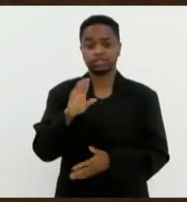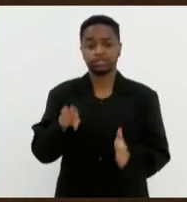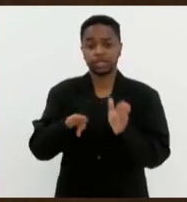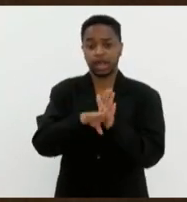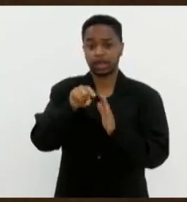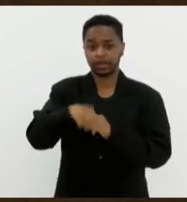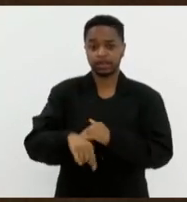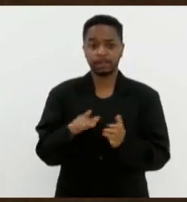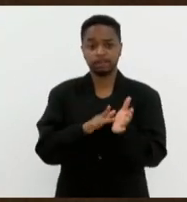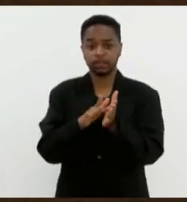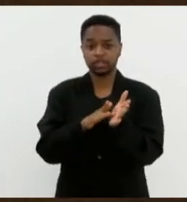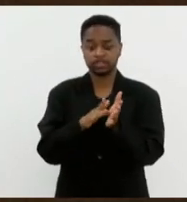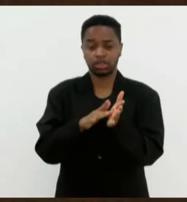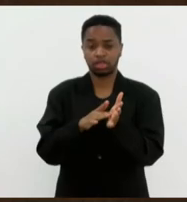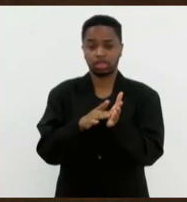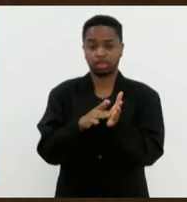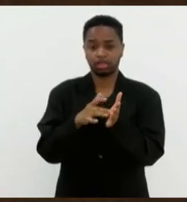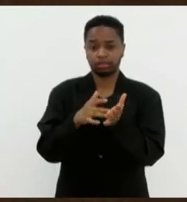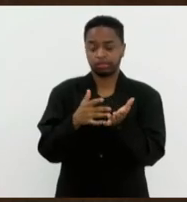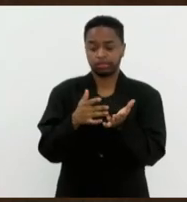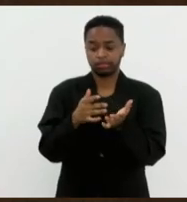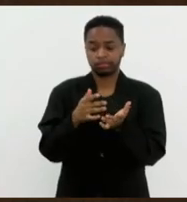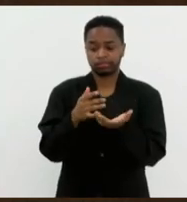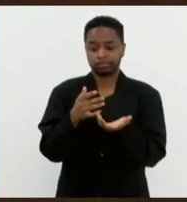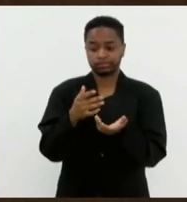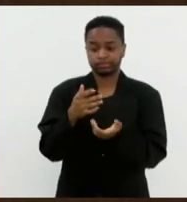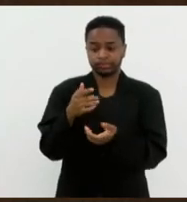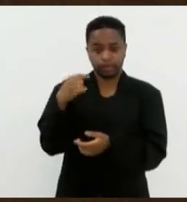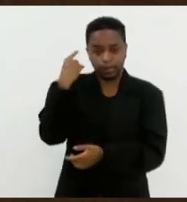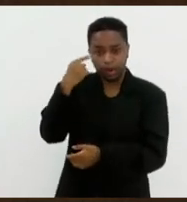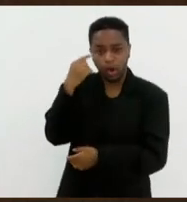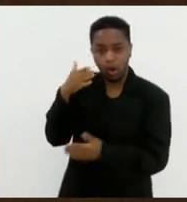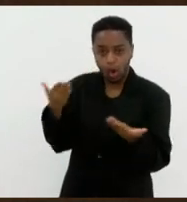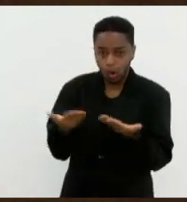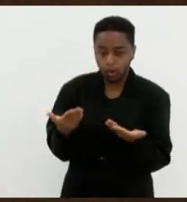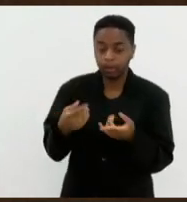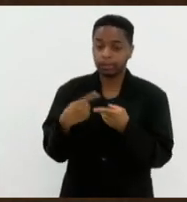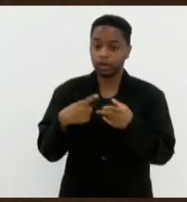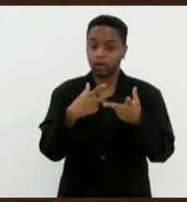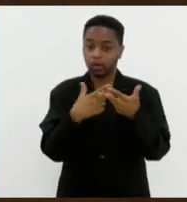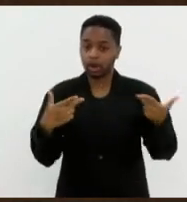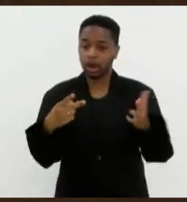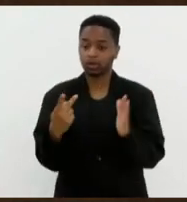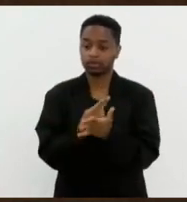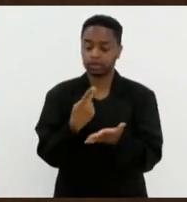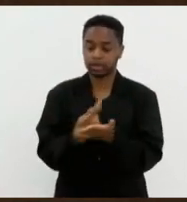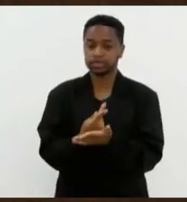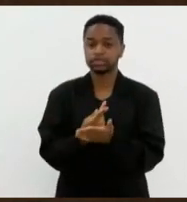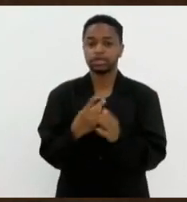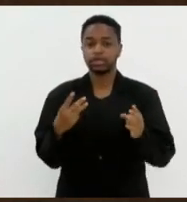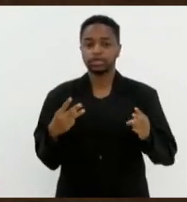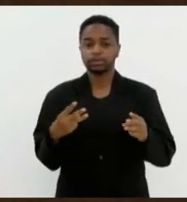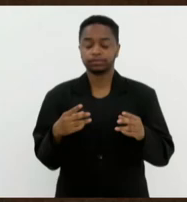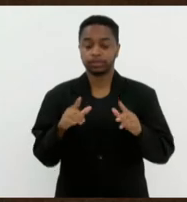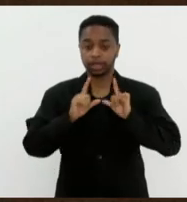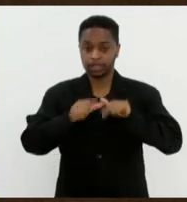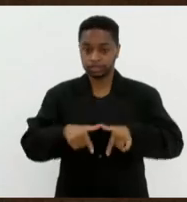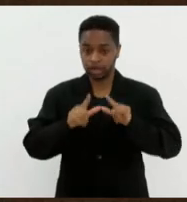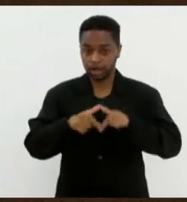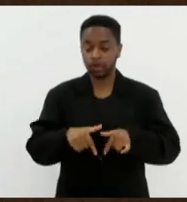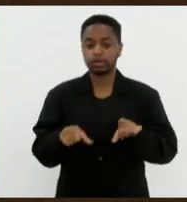hoje, tudo isso que está acontecendo entre Israel, né, e os palestinos ali, envolvendo ali o mal-caratismo do